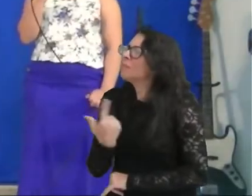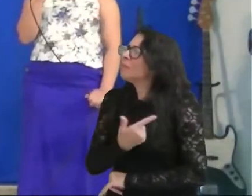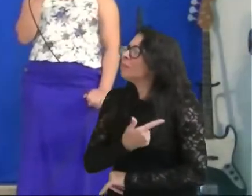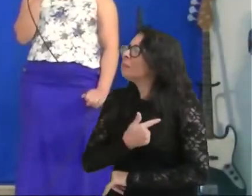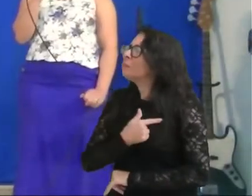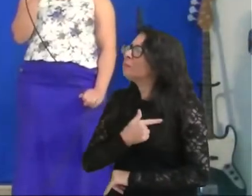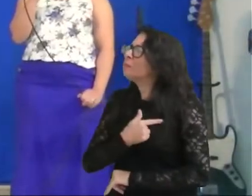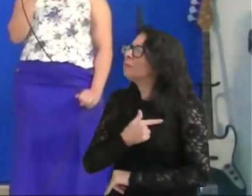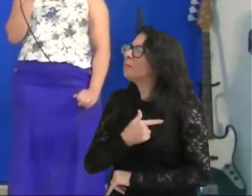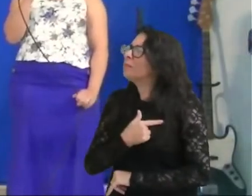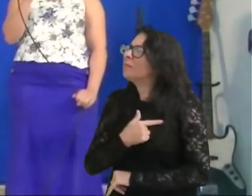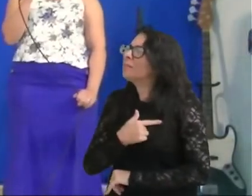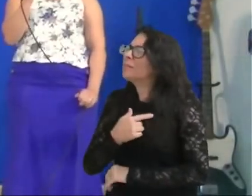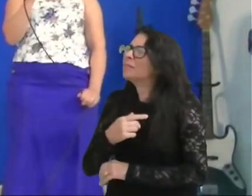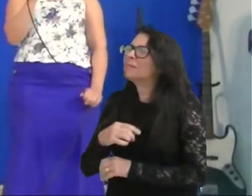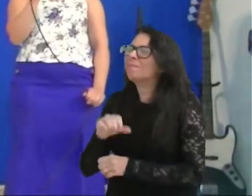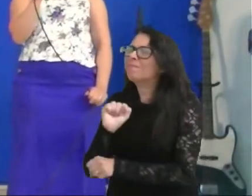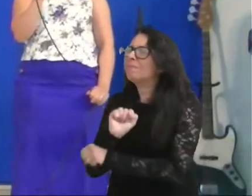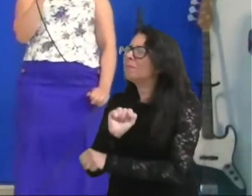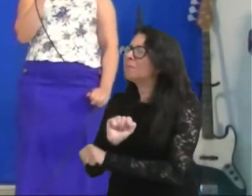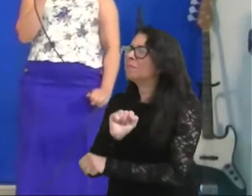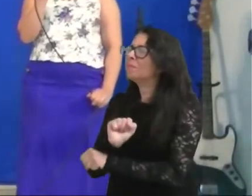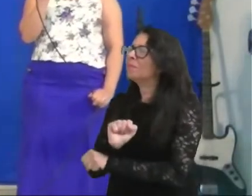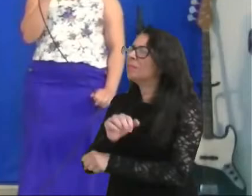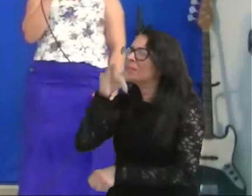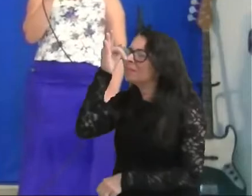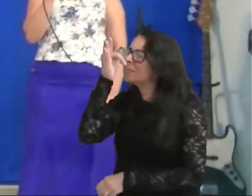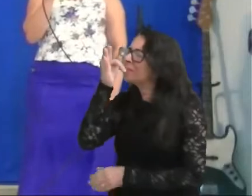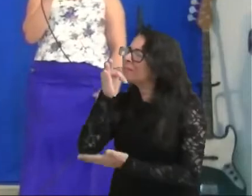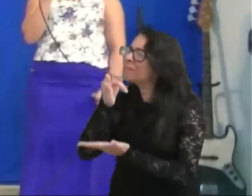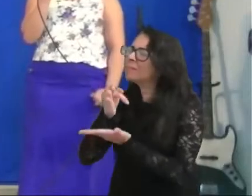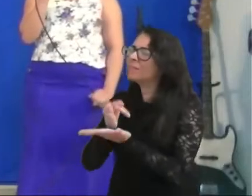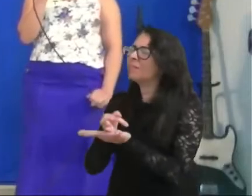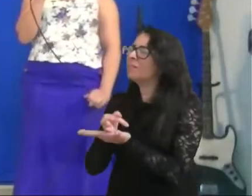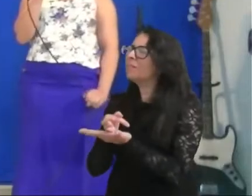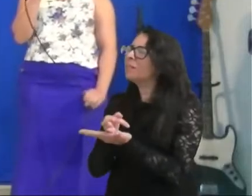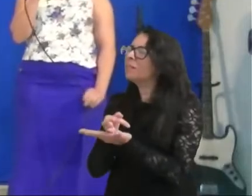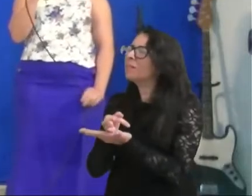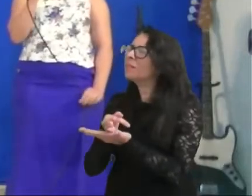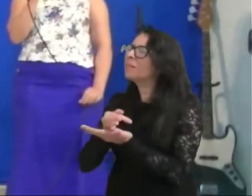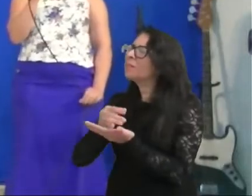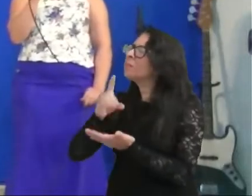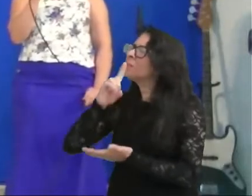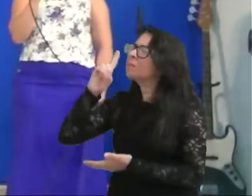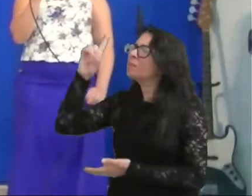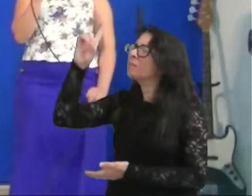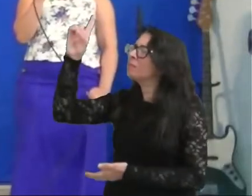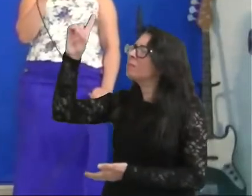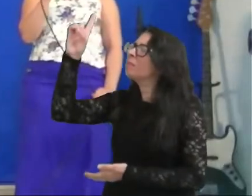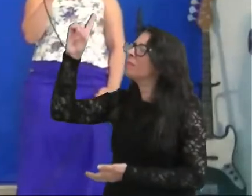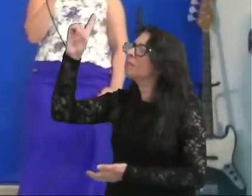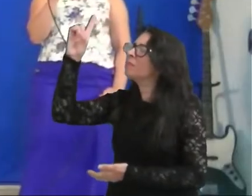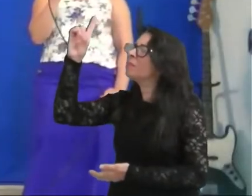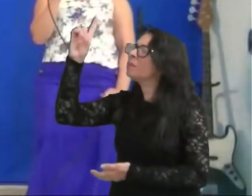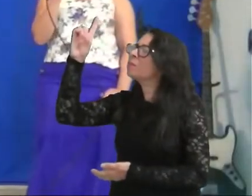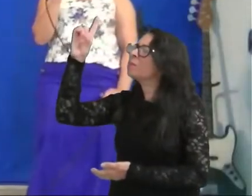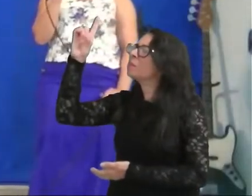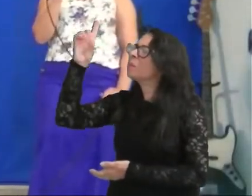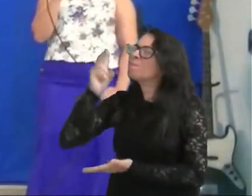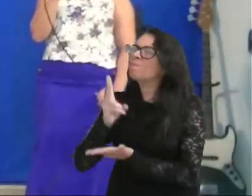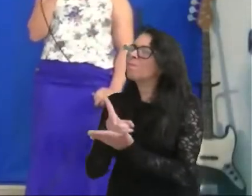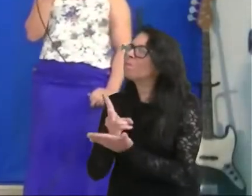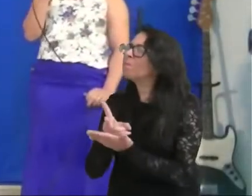pode nos livrar de tudo isso, ó Pai. Receba, ó Deus, o nosso louvor, receba a nossa gratidão, ó